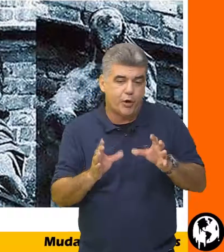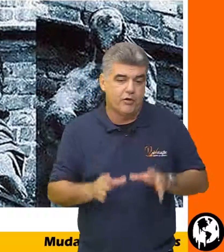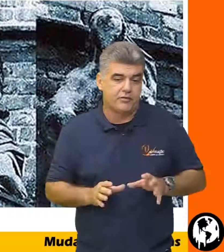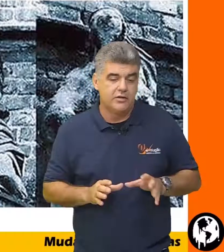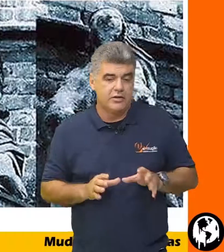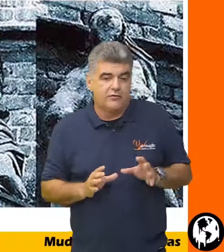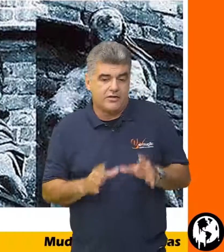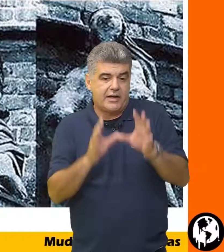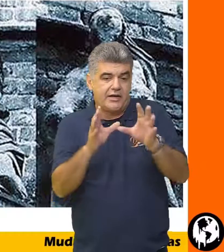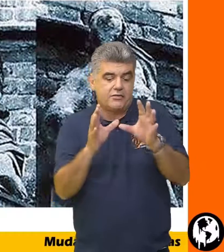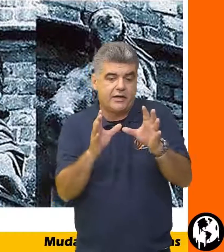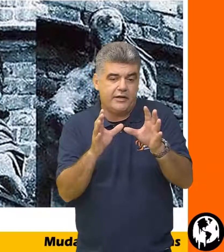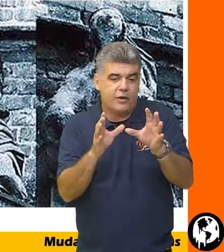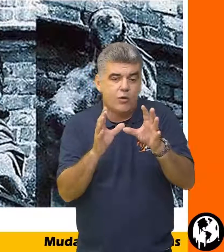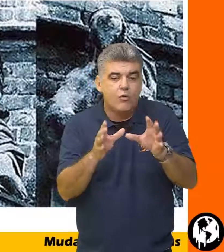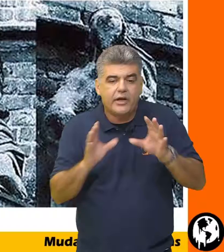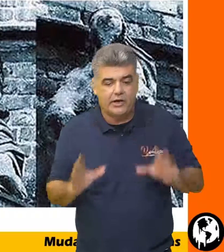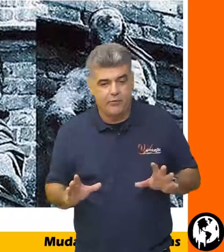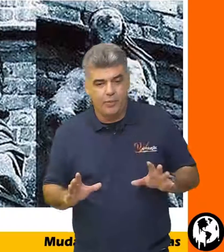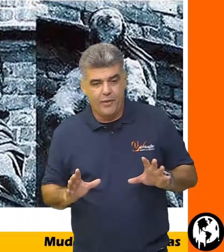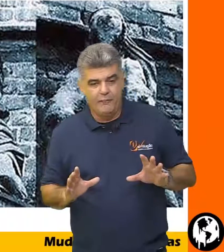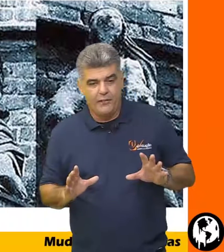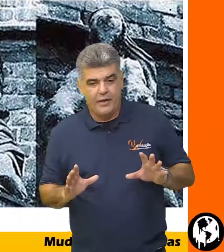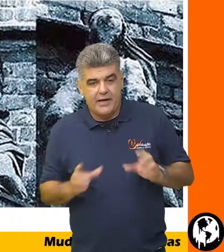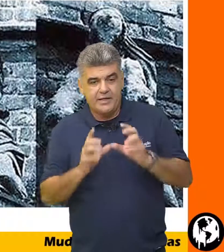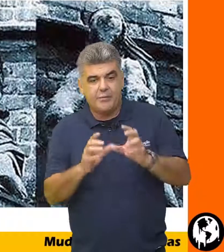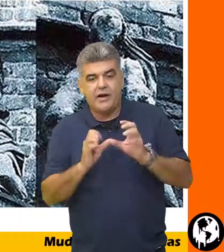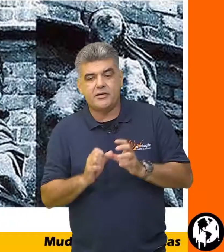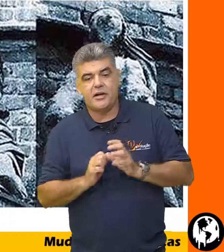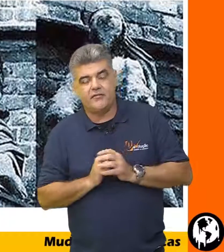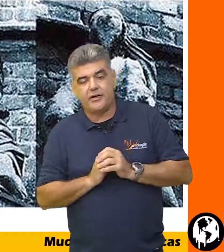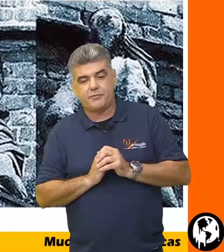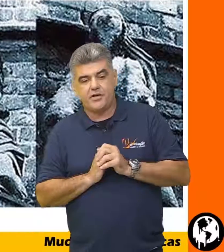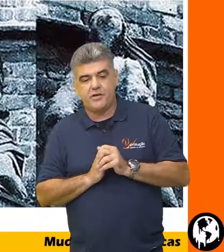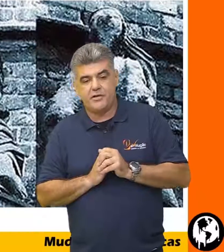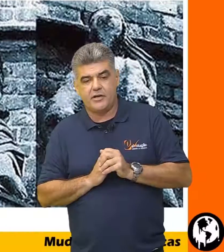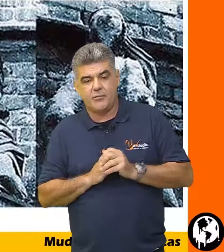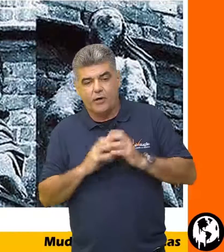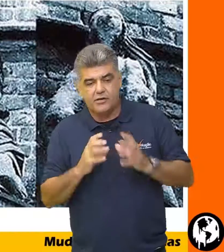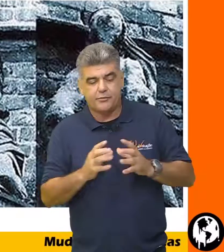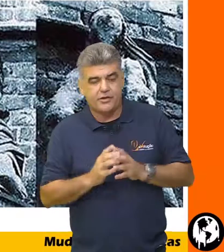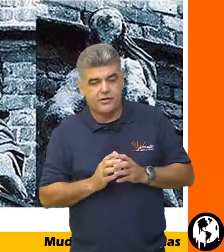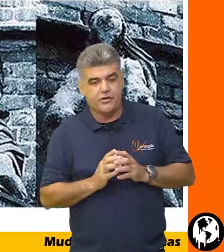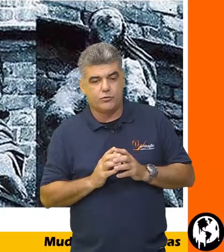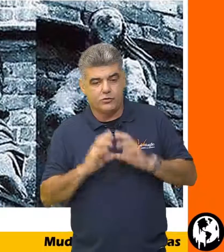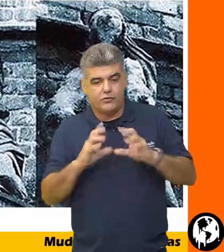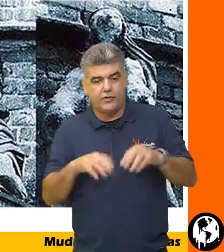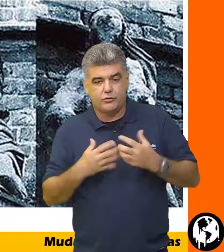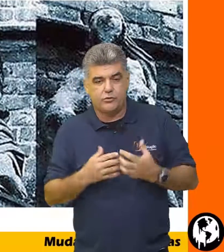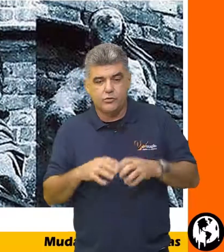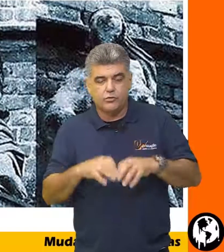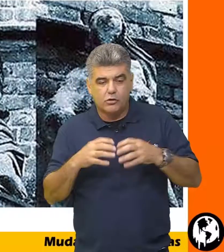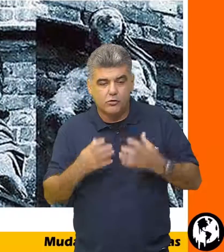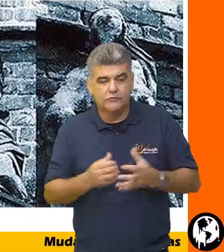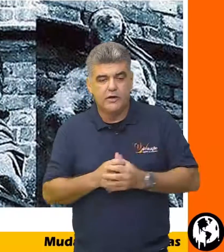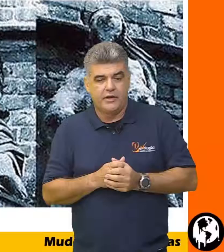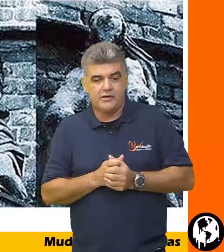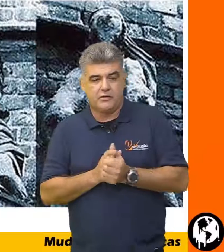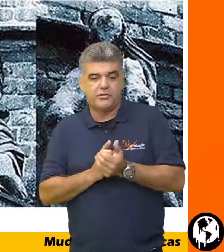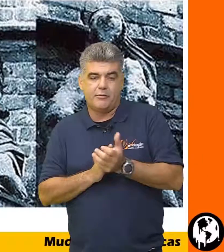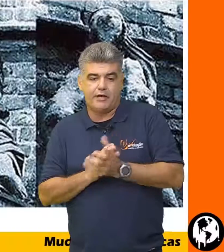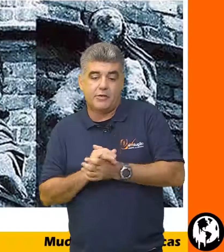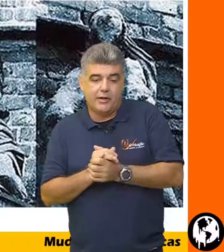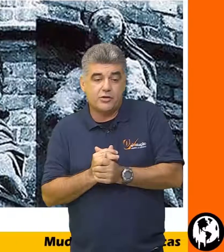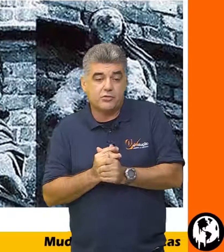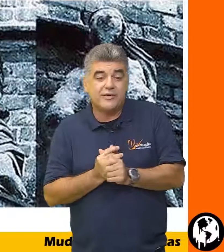sua prova, você relacionaria com o quê? Essa imagem, ela reflete para a gente, ela mostra para a gente um outro fator muito comum, que